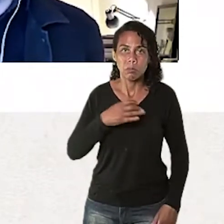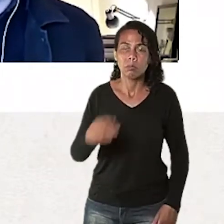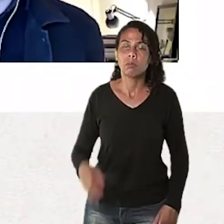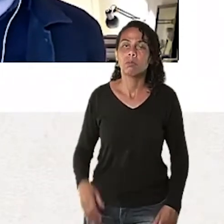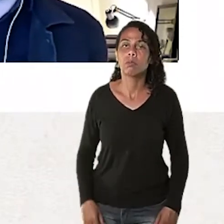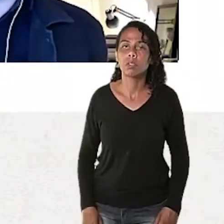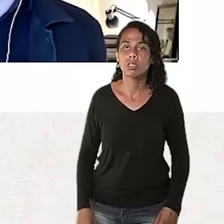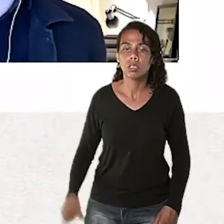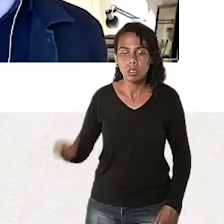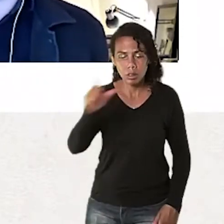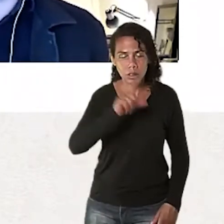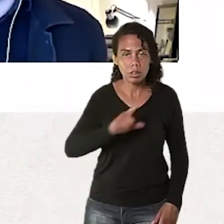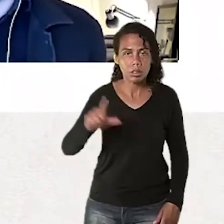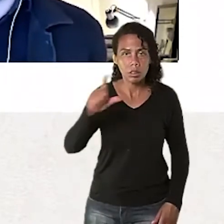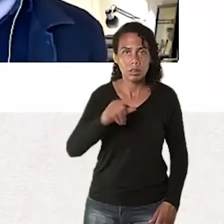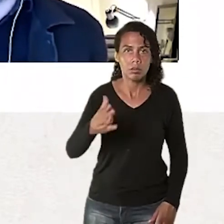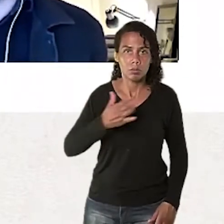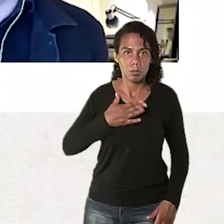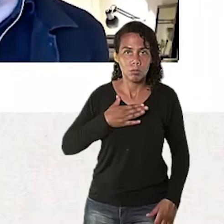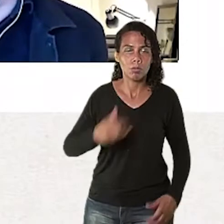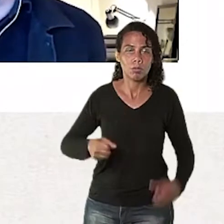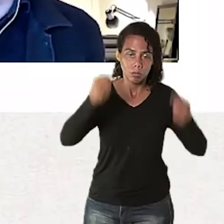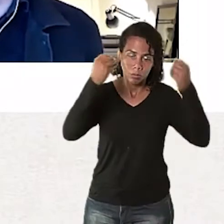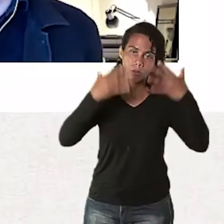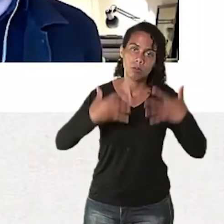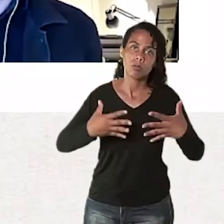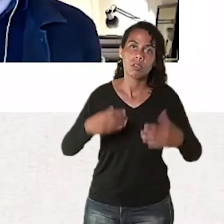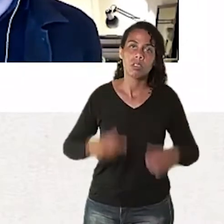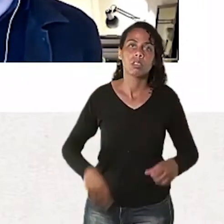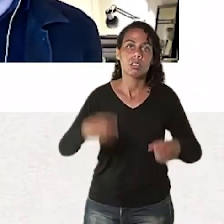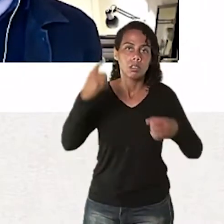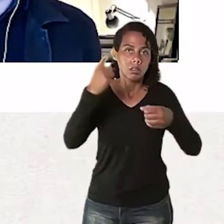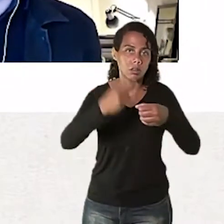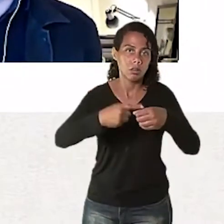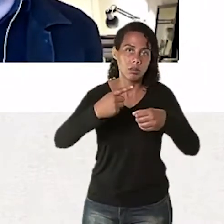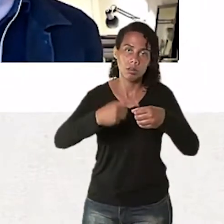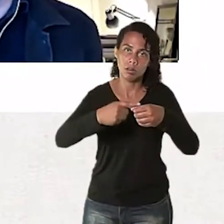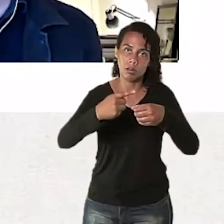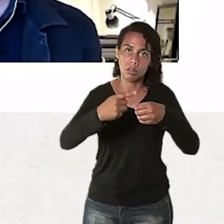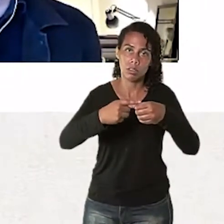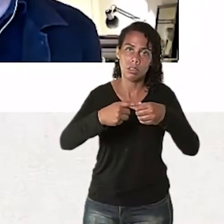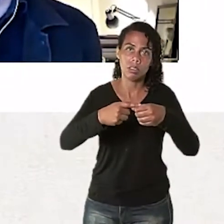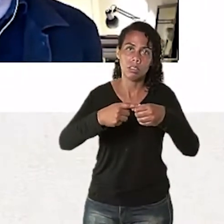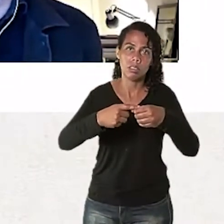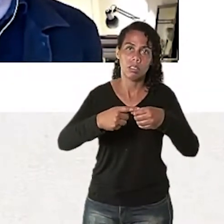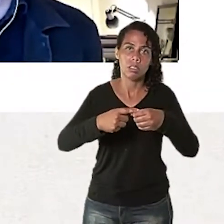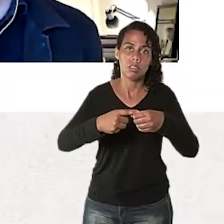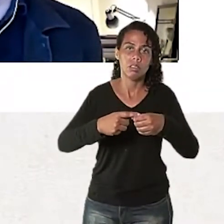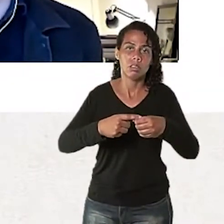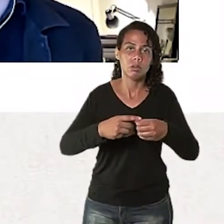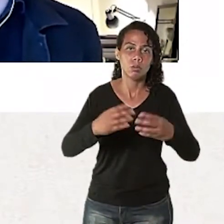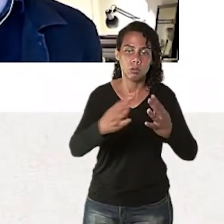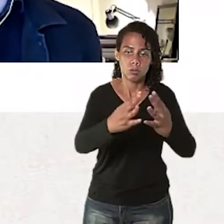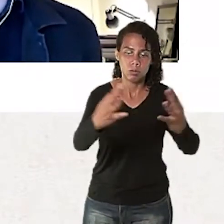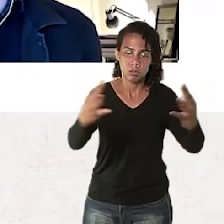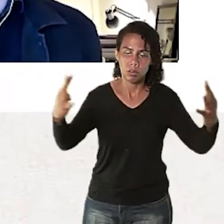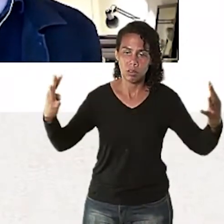mundo vai para a cidade ao redor. Então fica uma espécie de Paraty murada, completamente